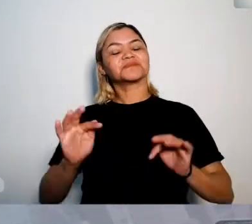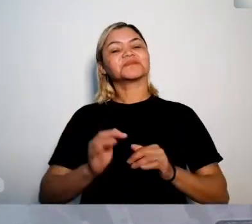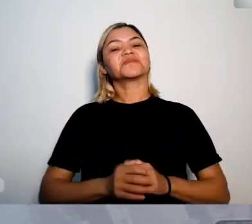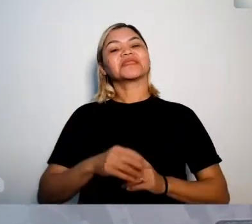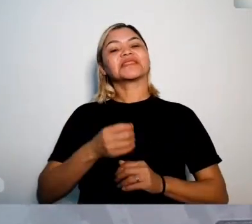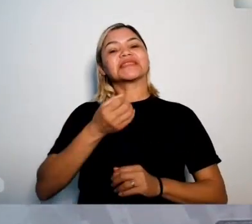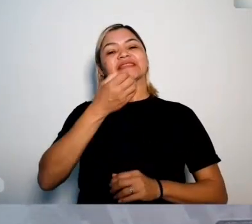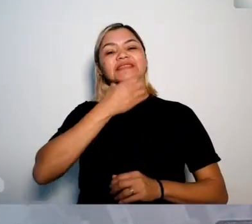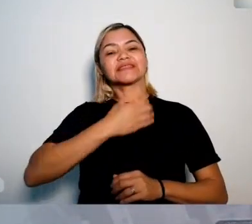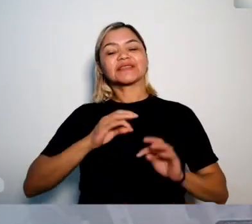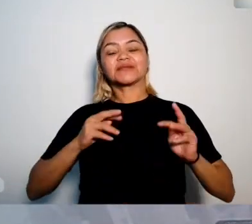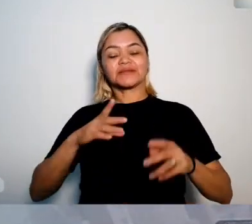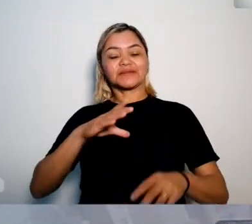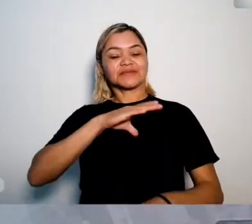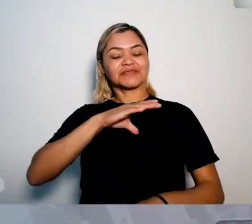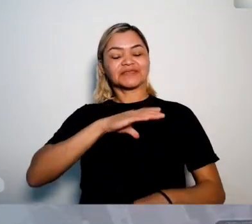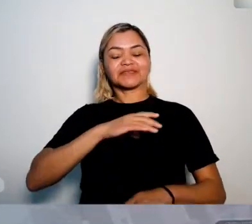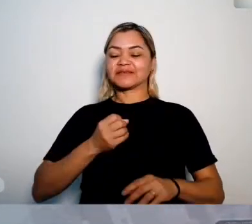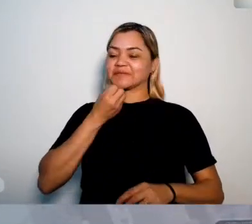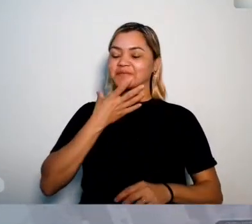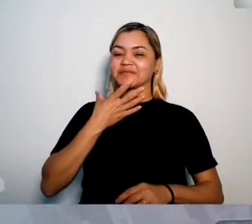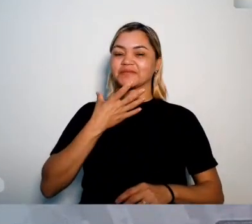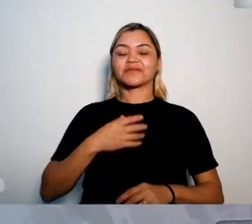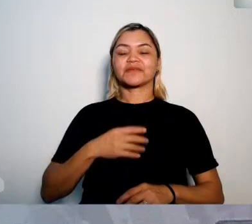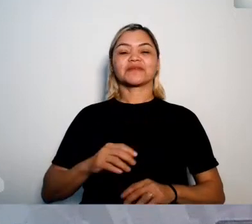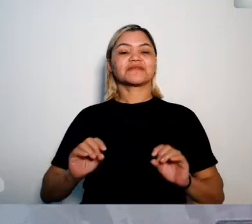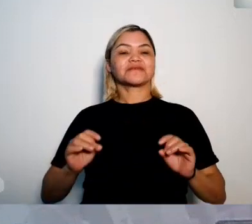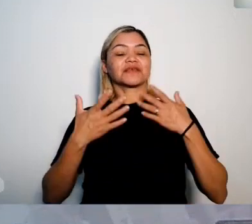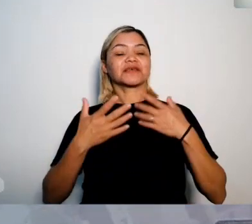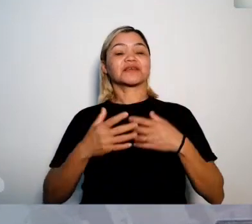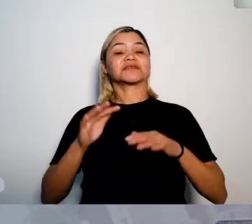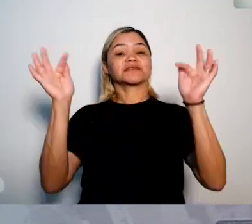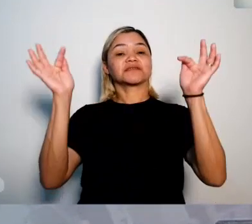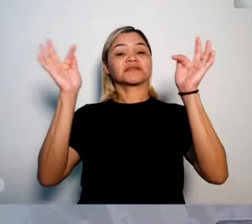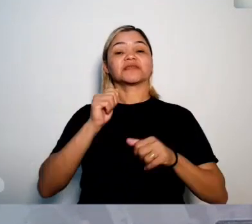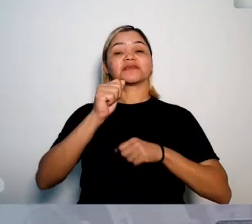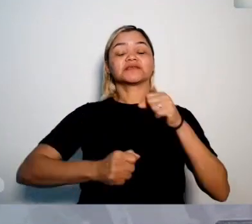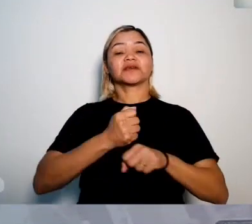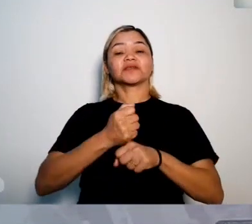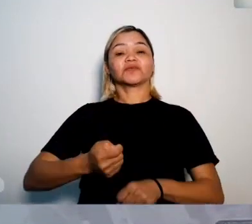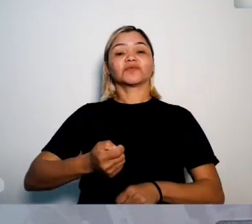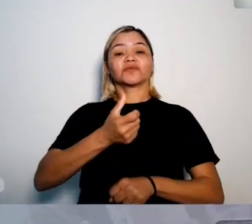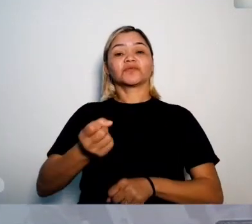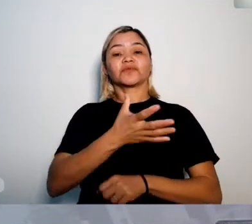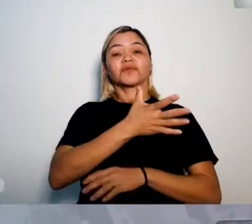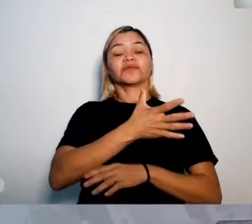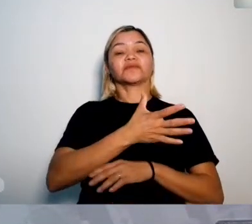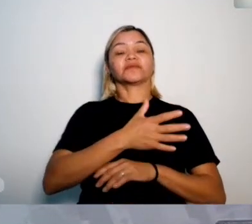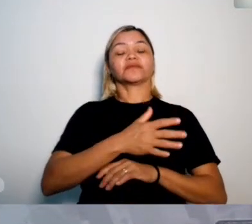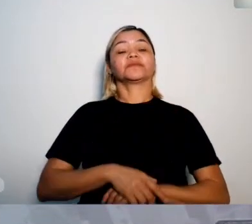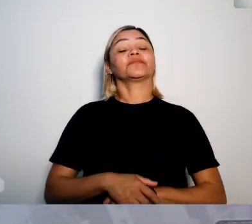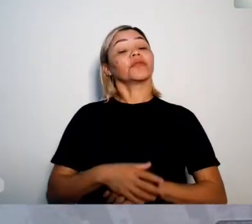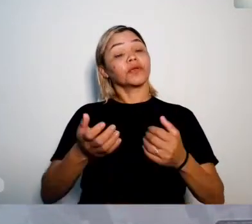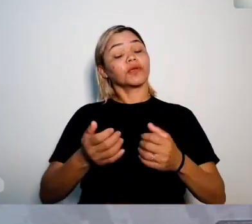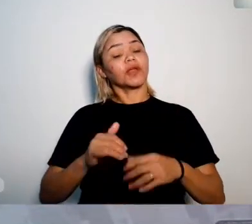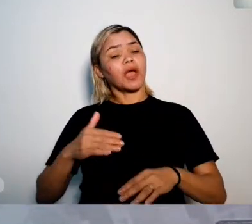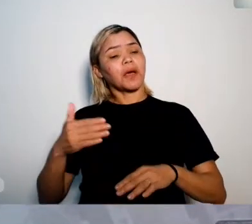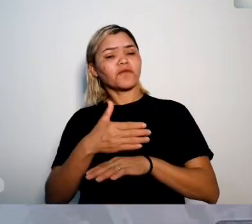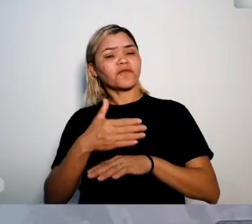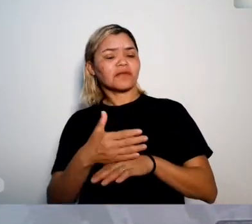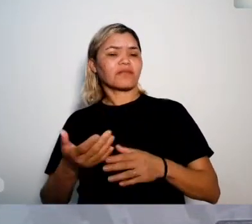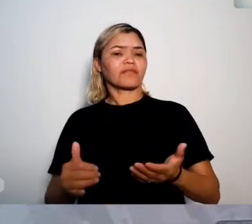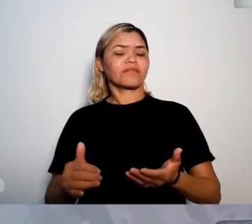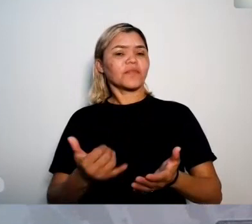Ótimas festas, um Feliz Ano Novo. E eu queria aqui, senhor presidente, aproveitar esse espaço para